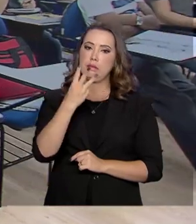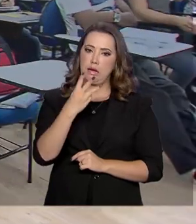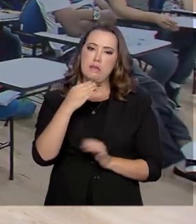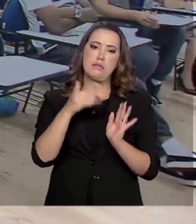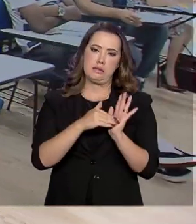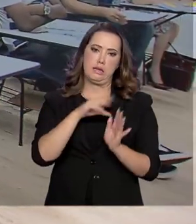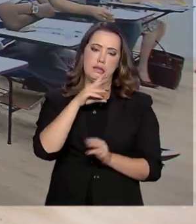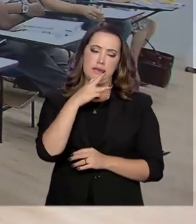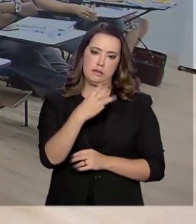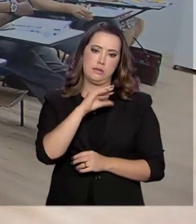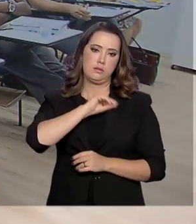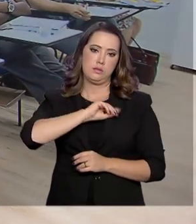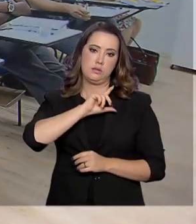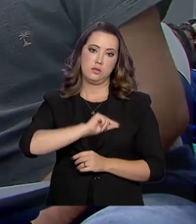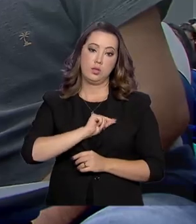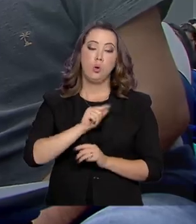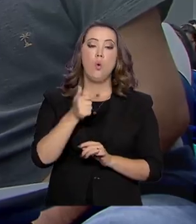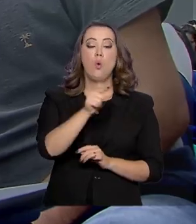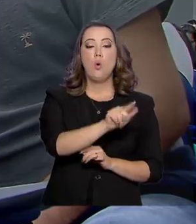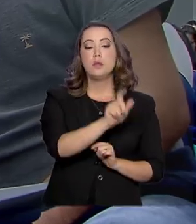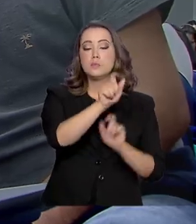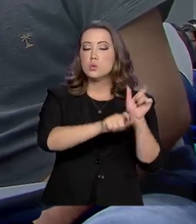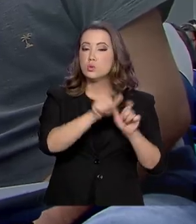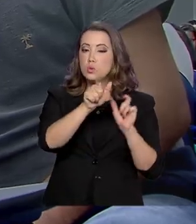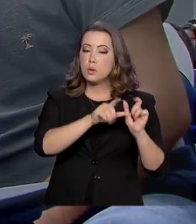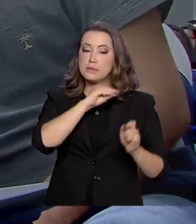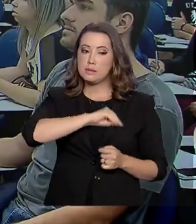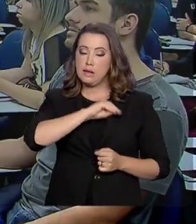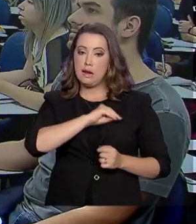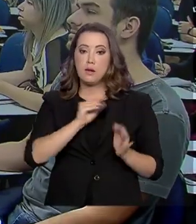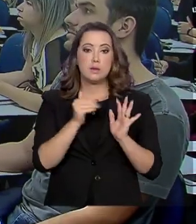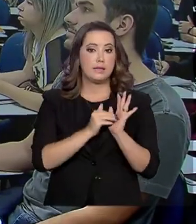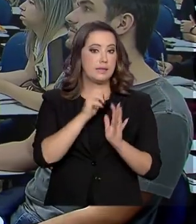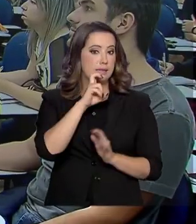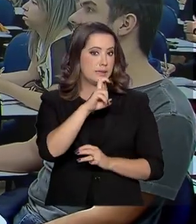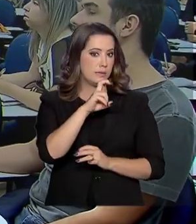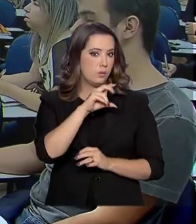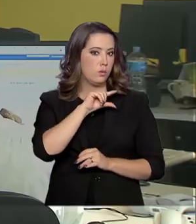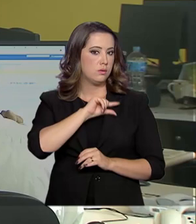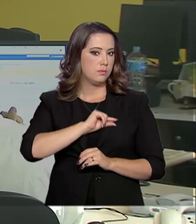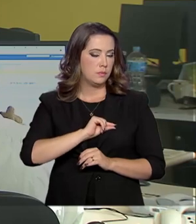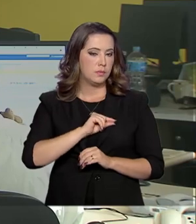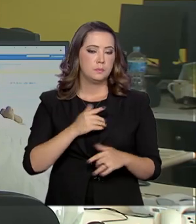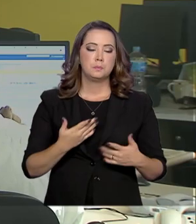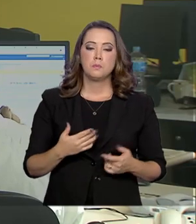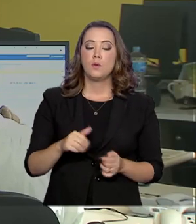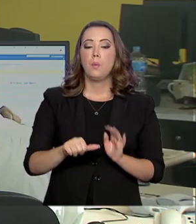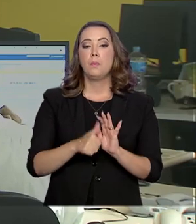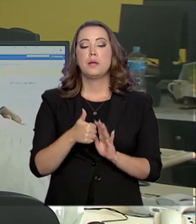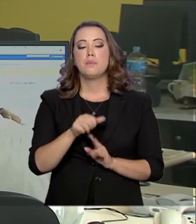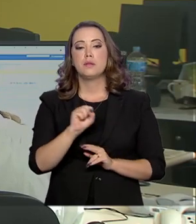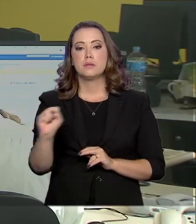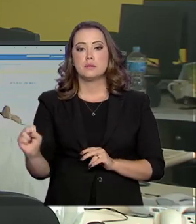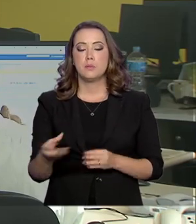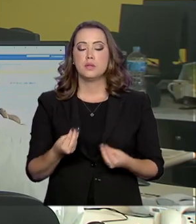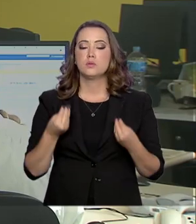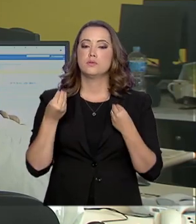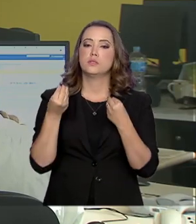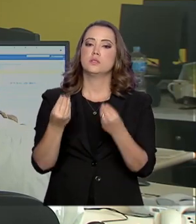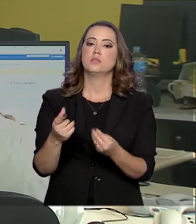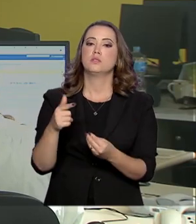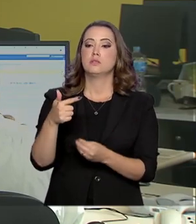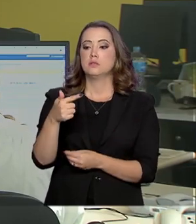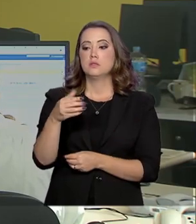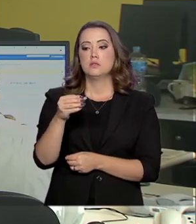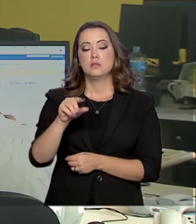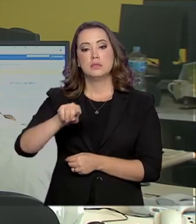do programa são contempladas famílias com renda per capita de até 5 salários mínimos. No primeiro semestre vão ser oferecidos 70